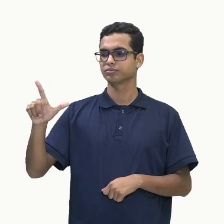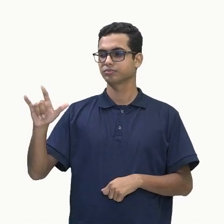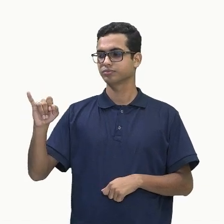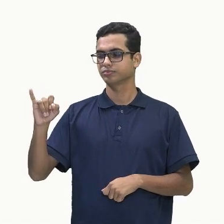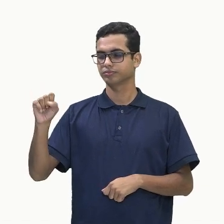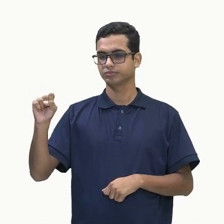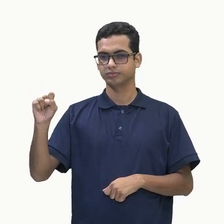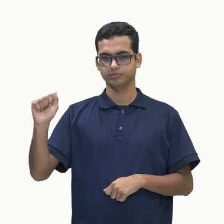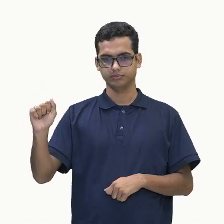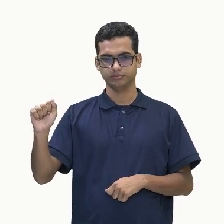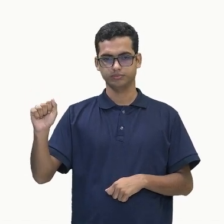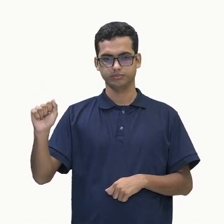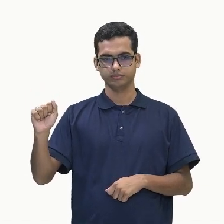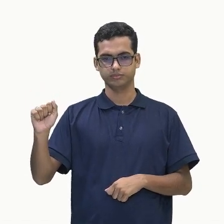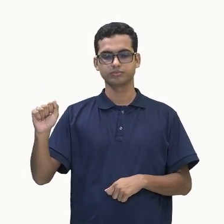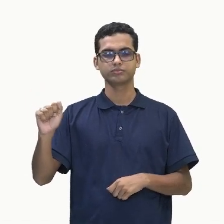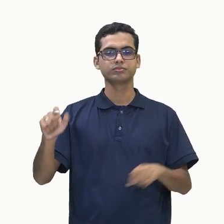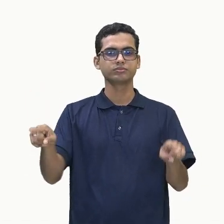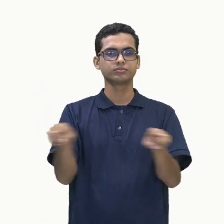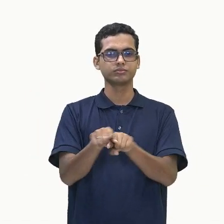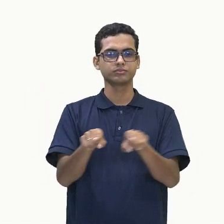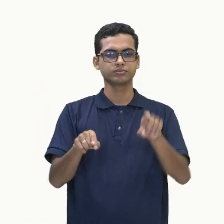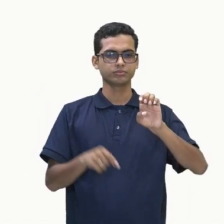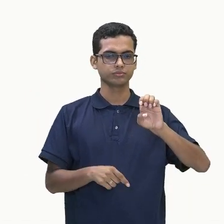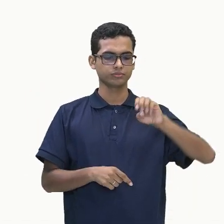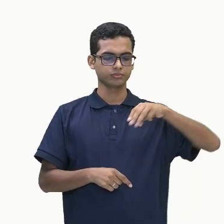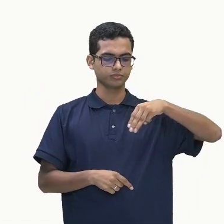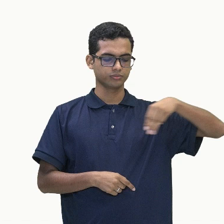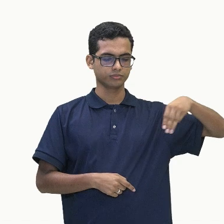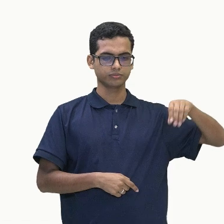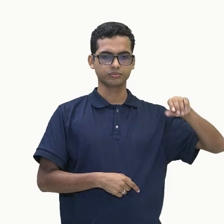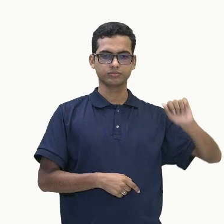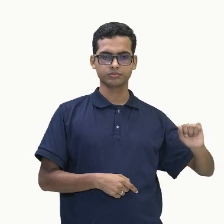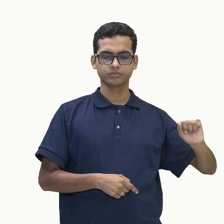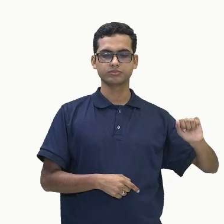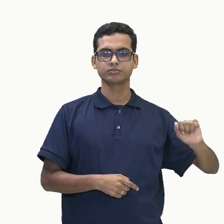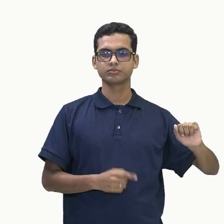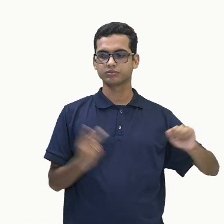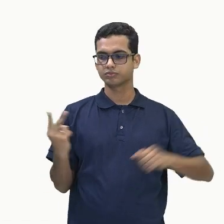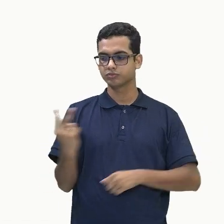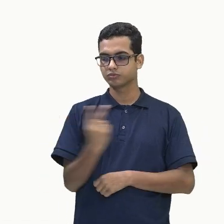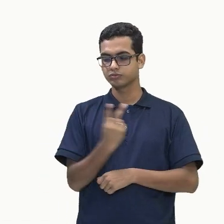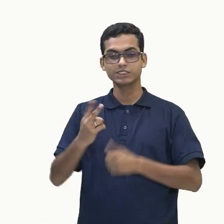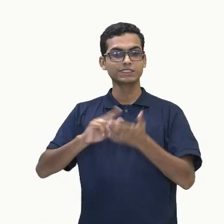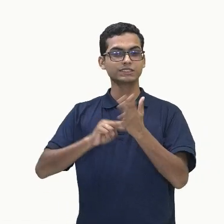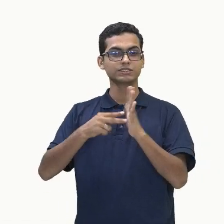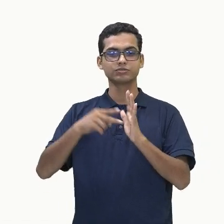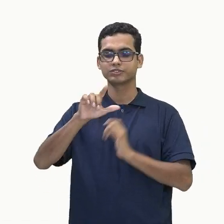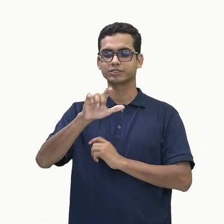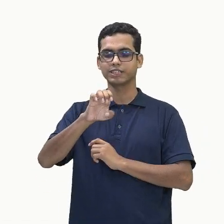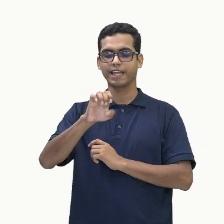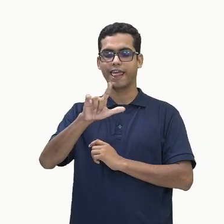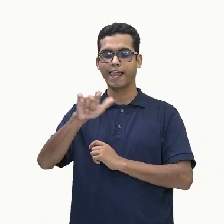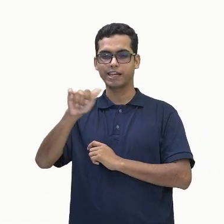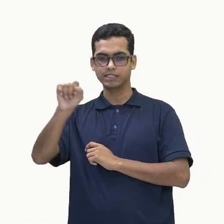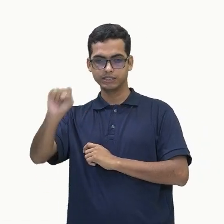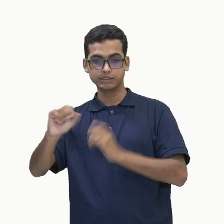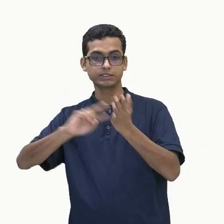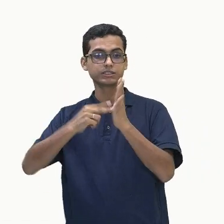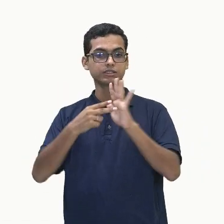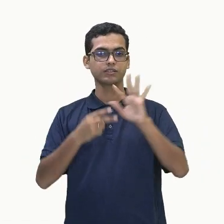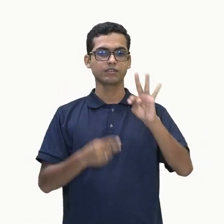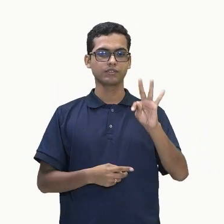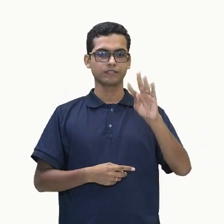são elas. E elas em inglês é they. Se eu fosse substituir Lisa and Emma por